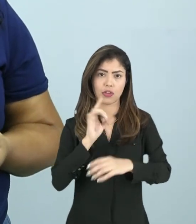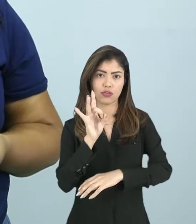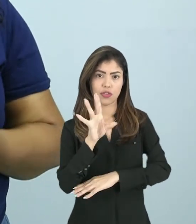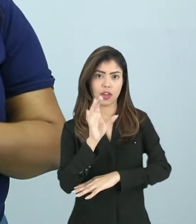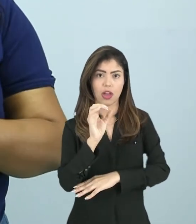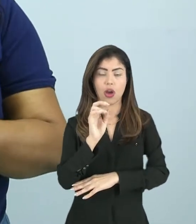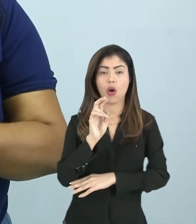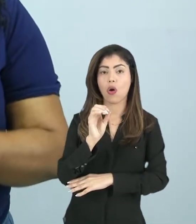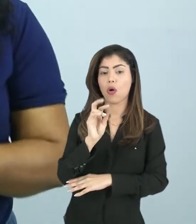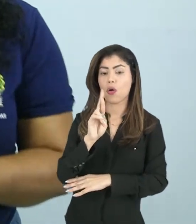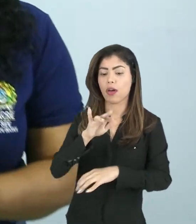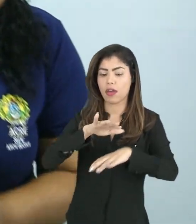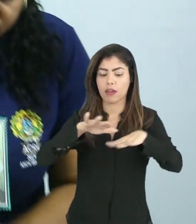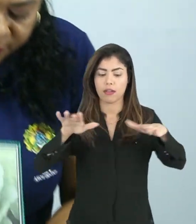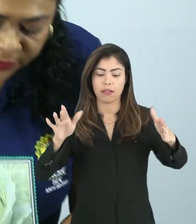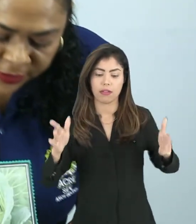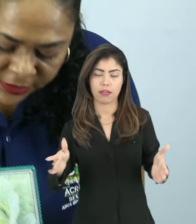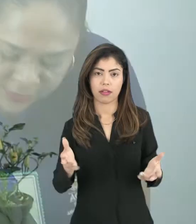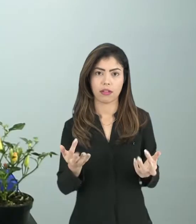né?